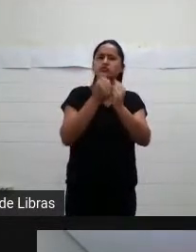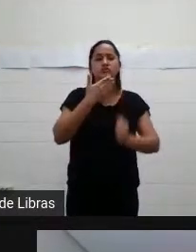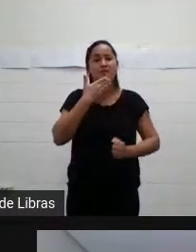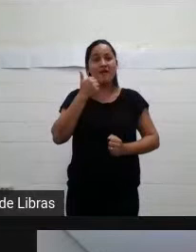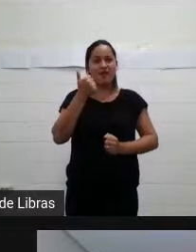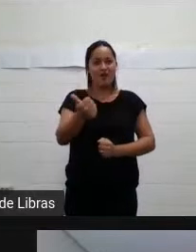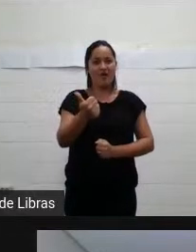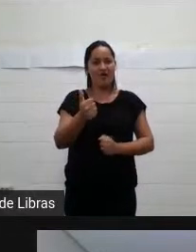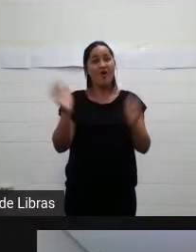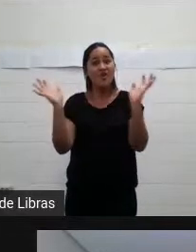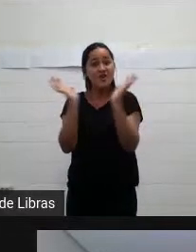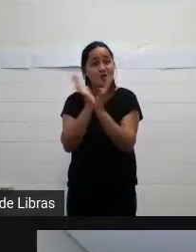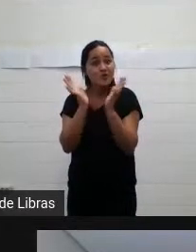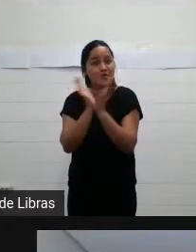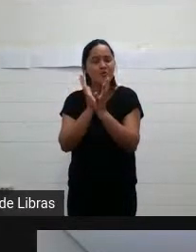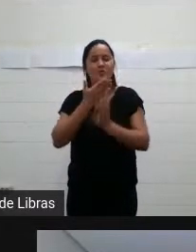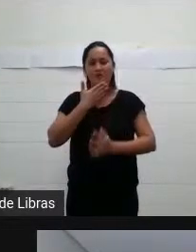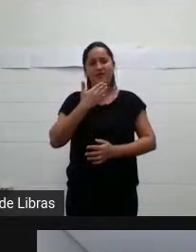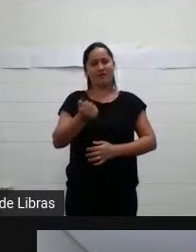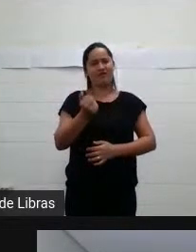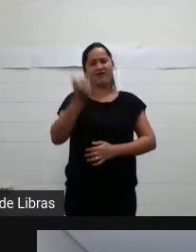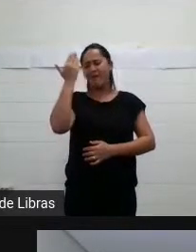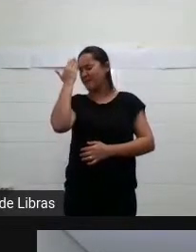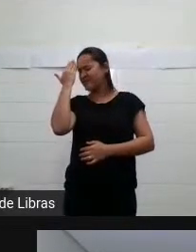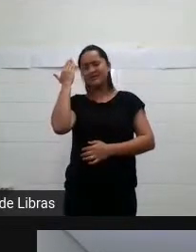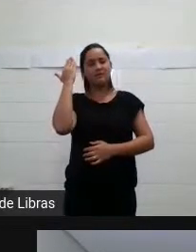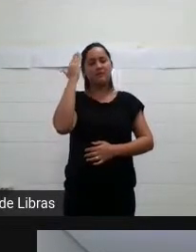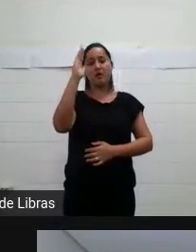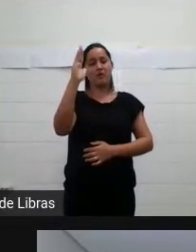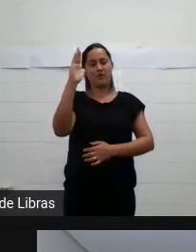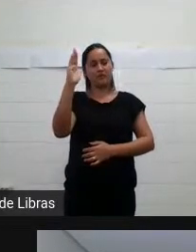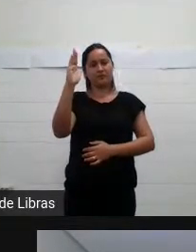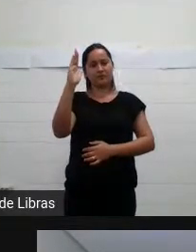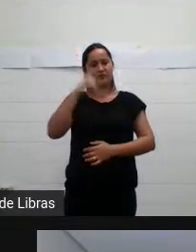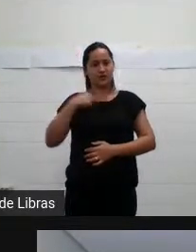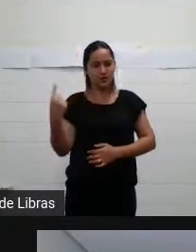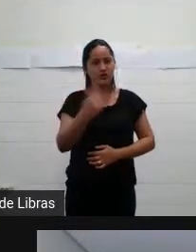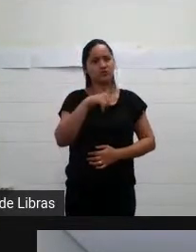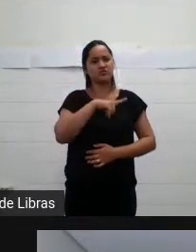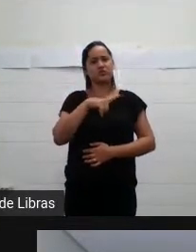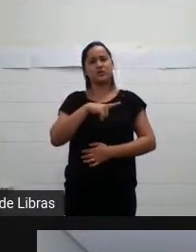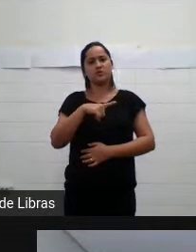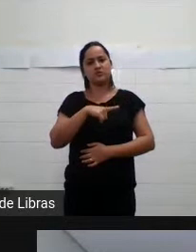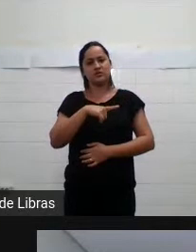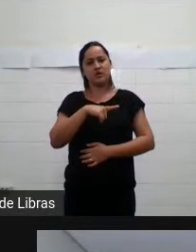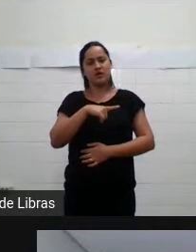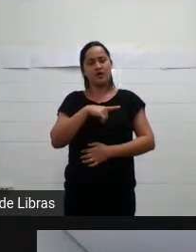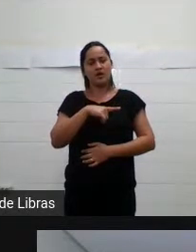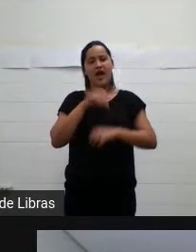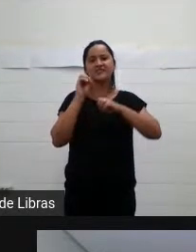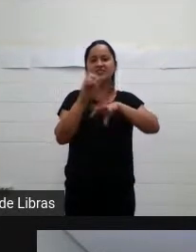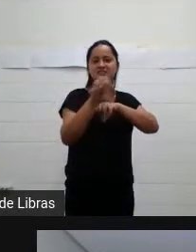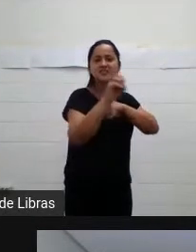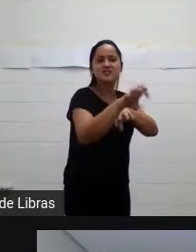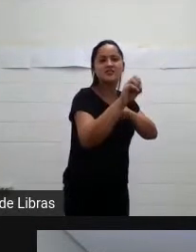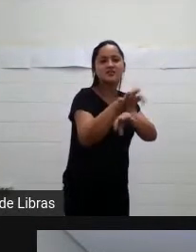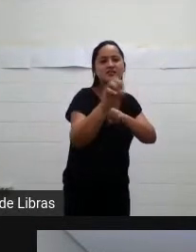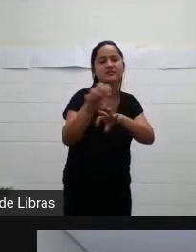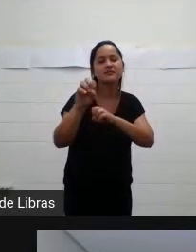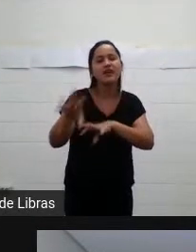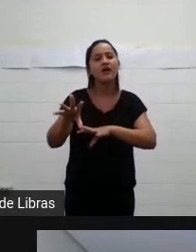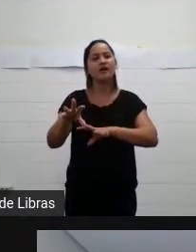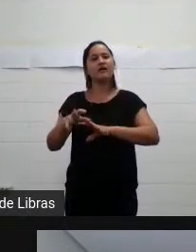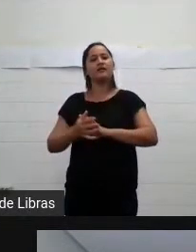coletivamente. Eu acho que essa é a principal missão que nós temos, a de levar o conhecimento, de fazer com que